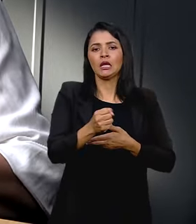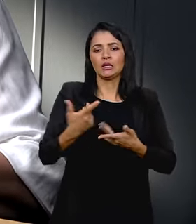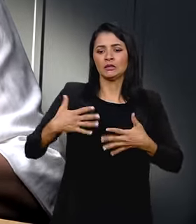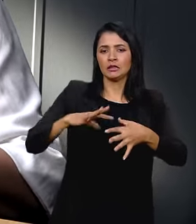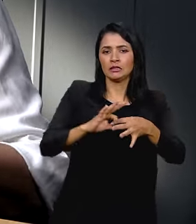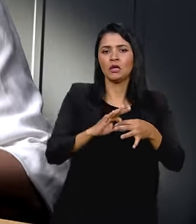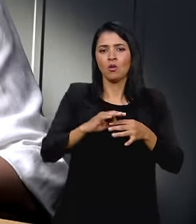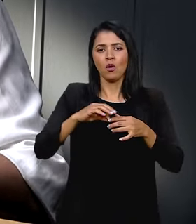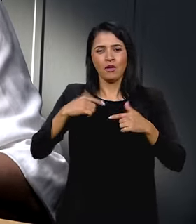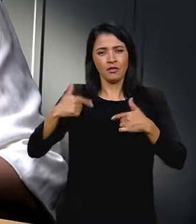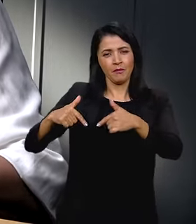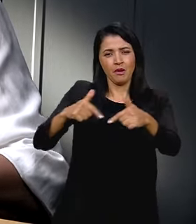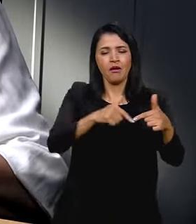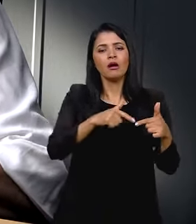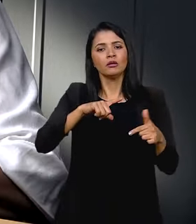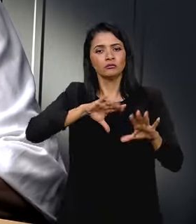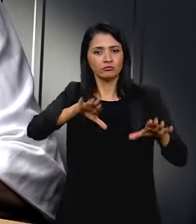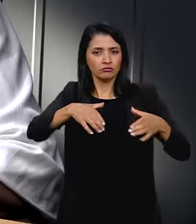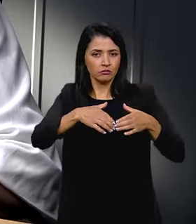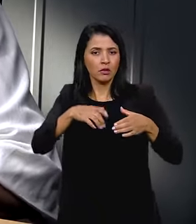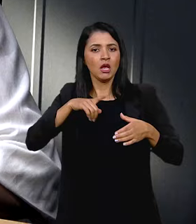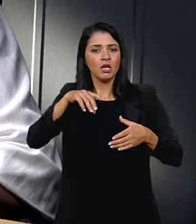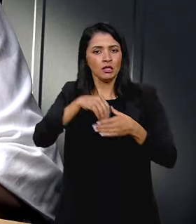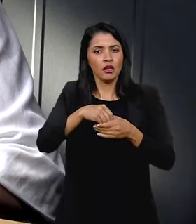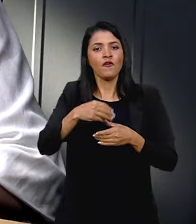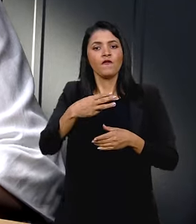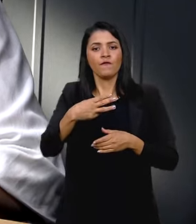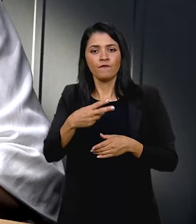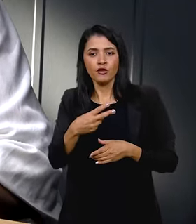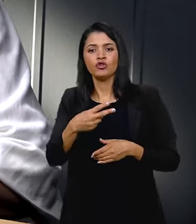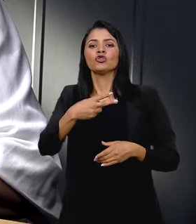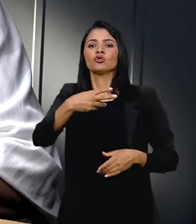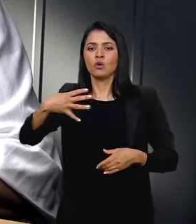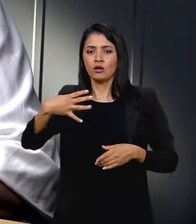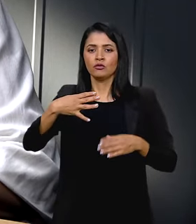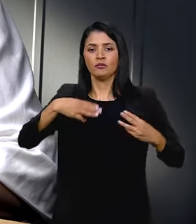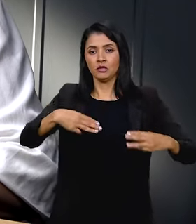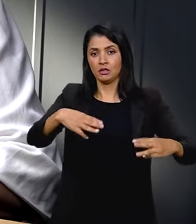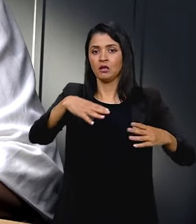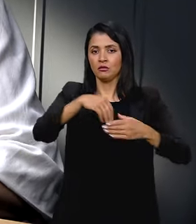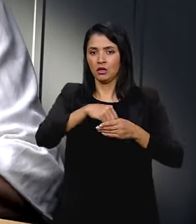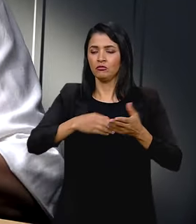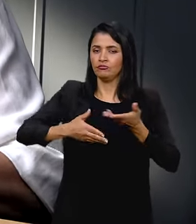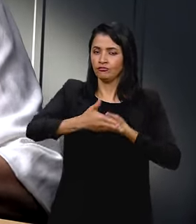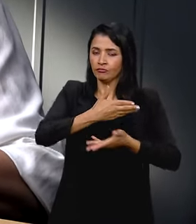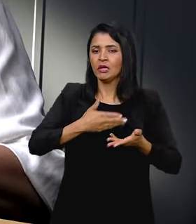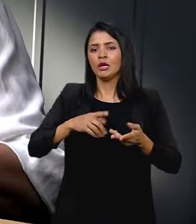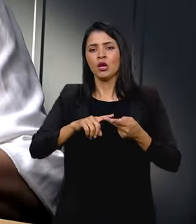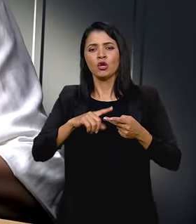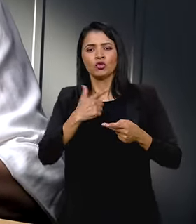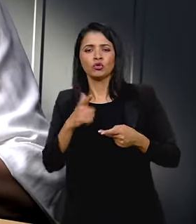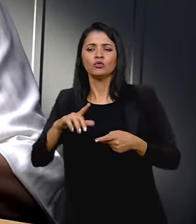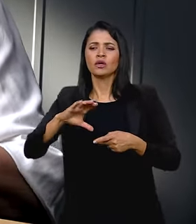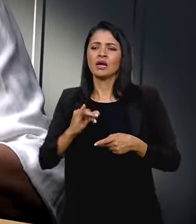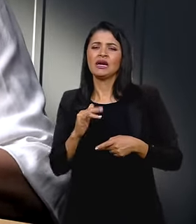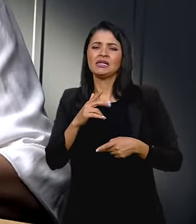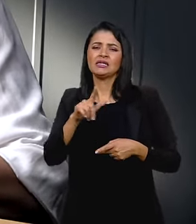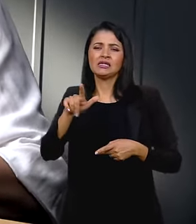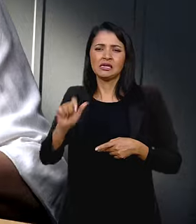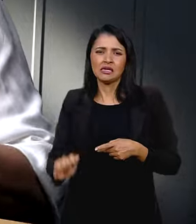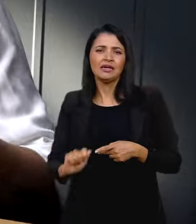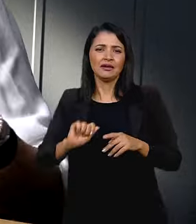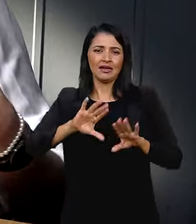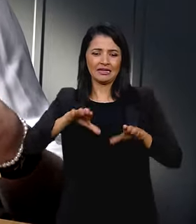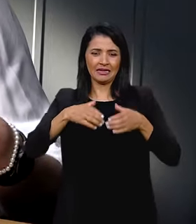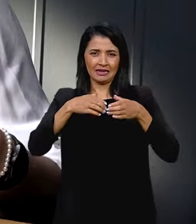ações a gente tem uma câmara de segurança alimentar composta por 24 Ministérios eh e juntos caisan né Essa